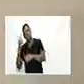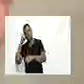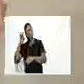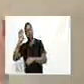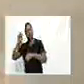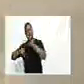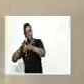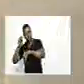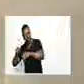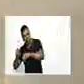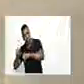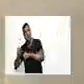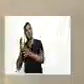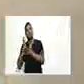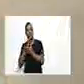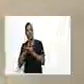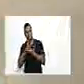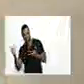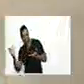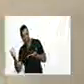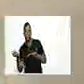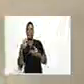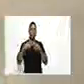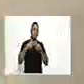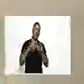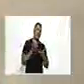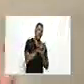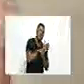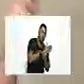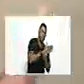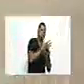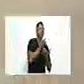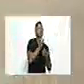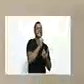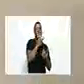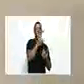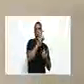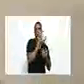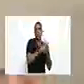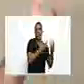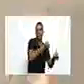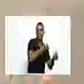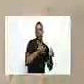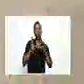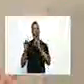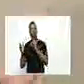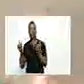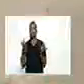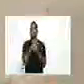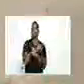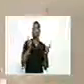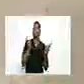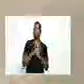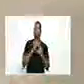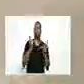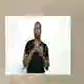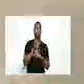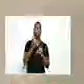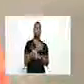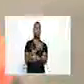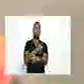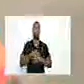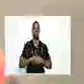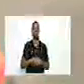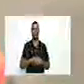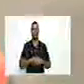úmido uma parte da cidade a outra parte seco a parte no outro dia úmido seco e h da